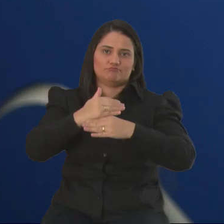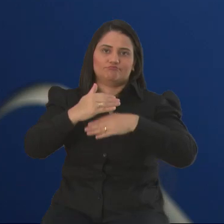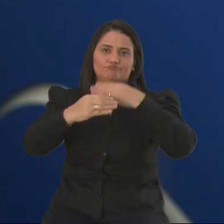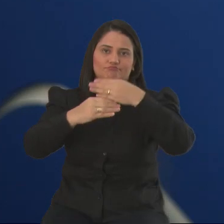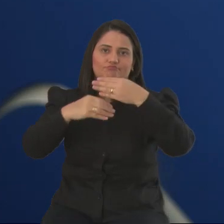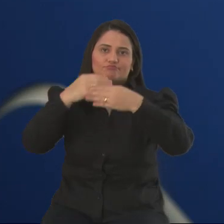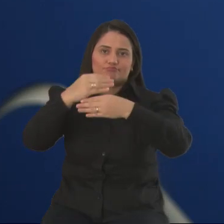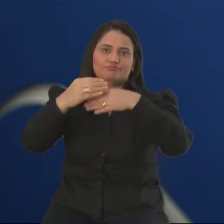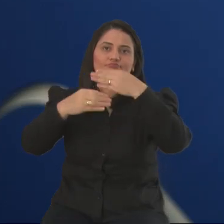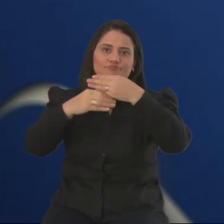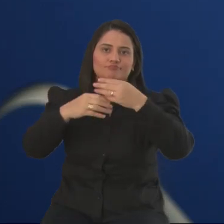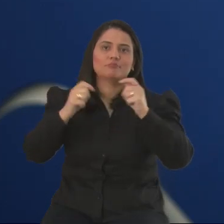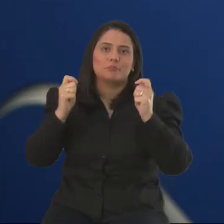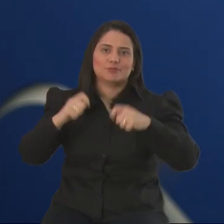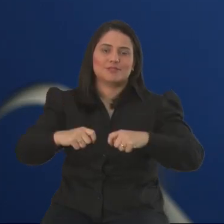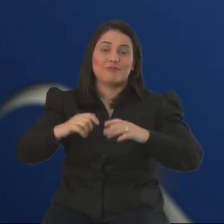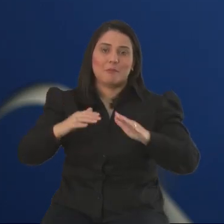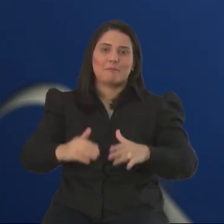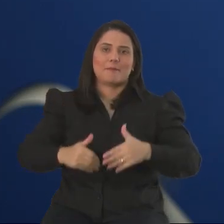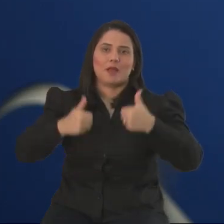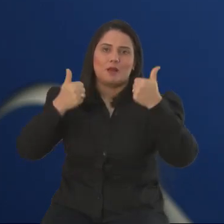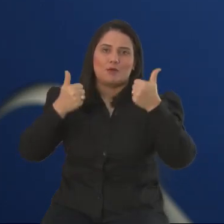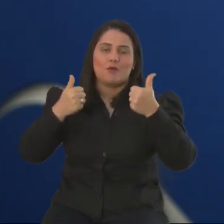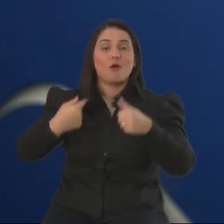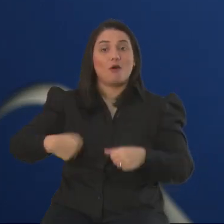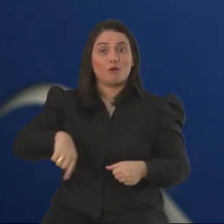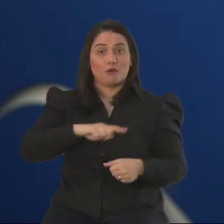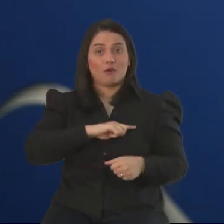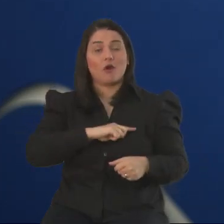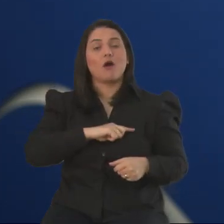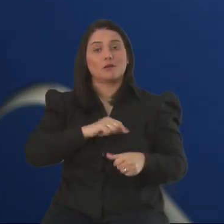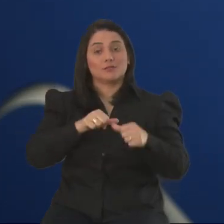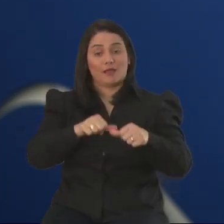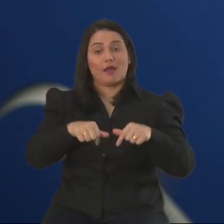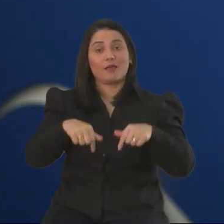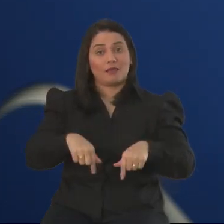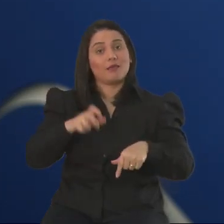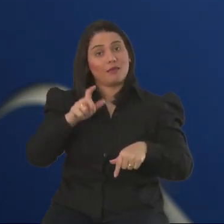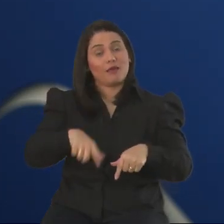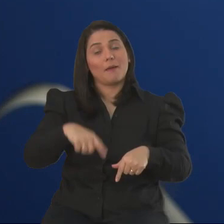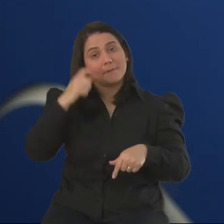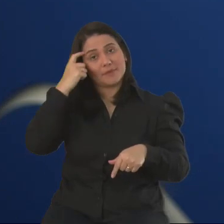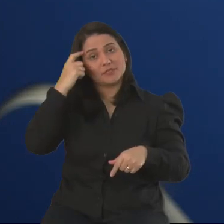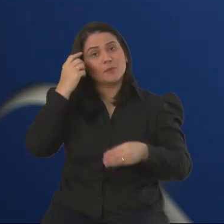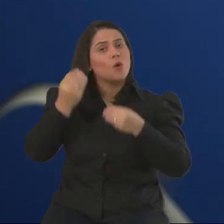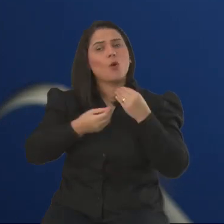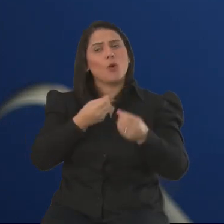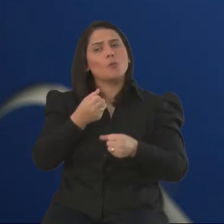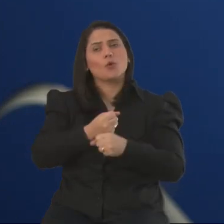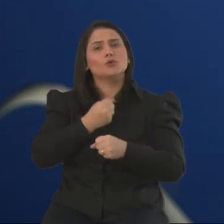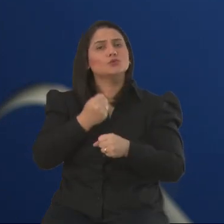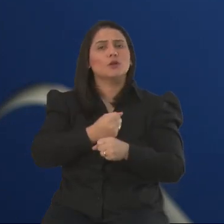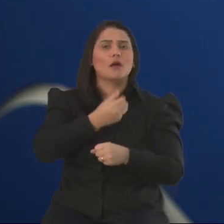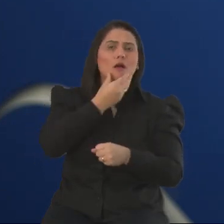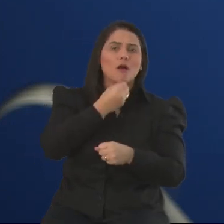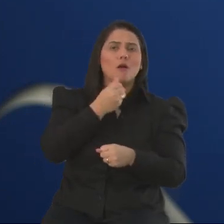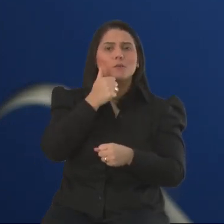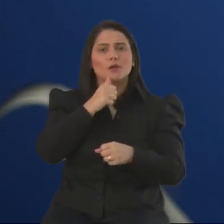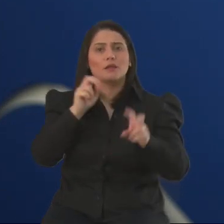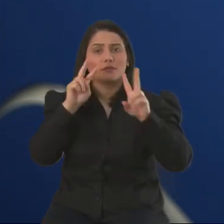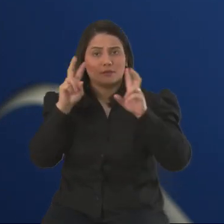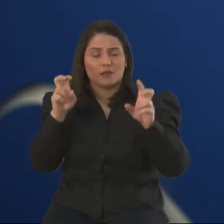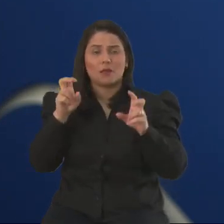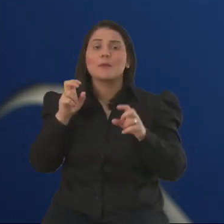uma forma melhor. E nós estamos aqui para construir isso. Como que a gente constrói isso? A questão, eu sei, é